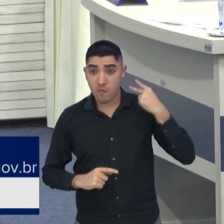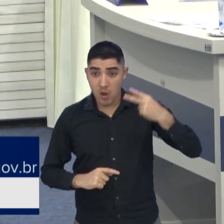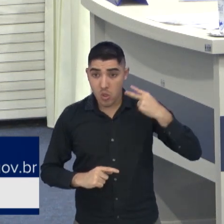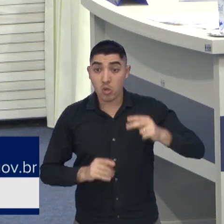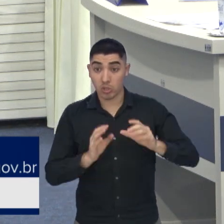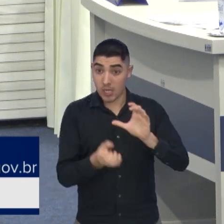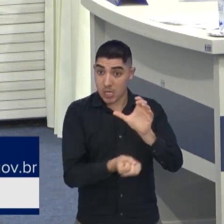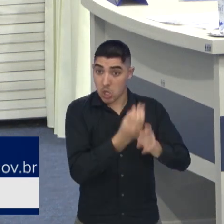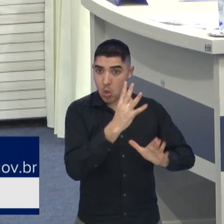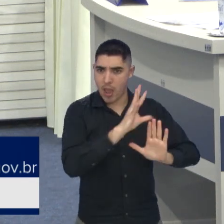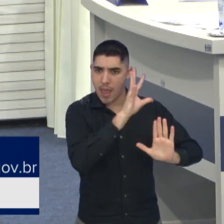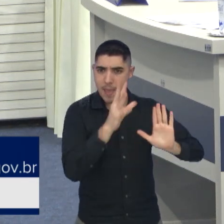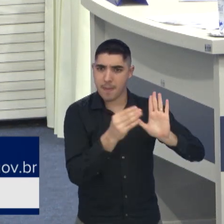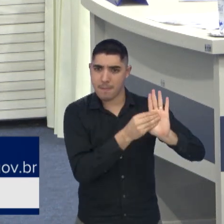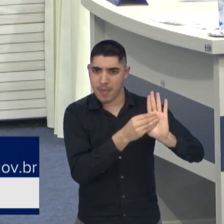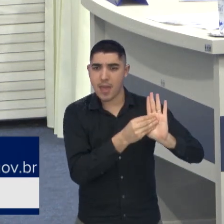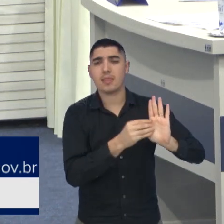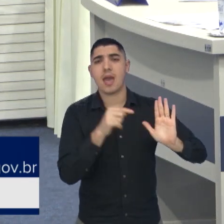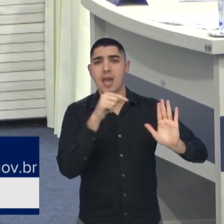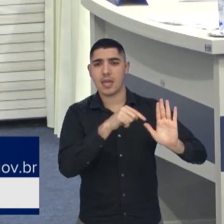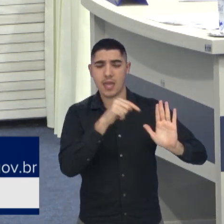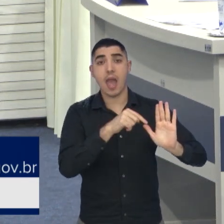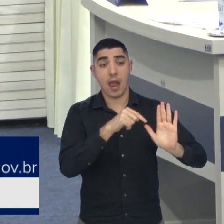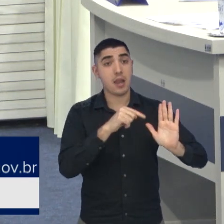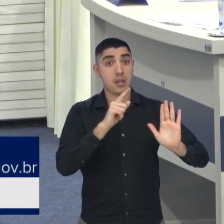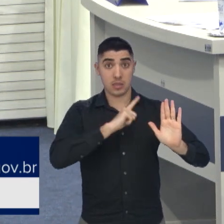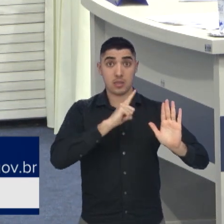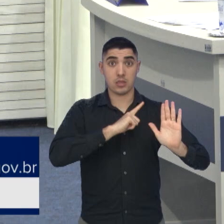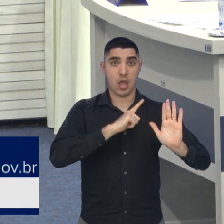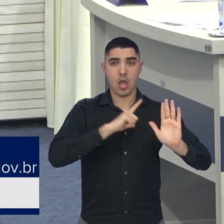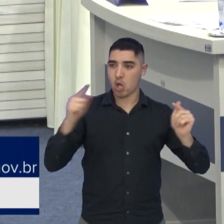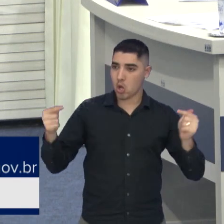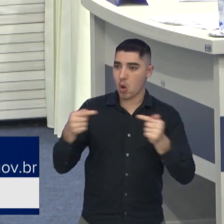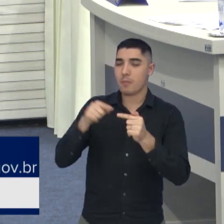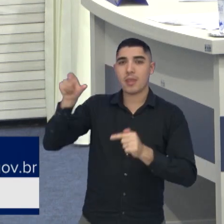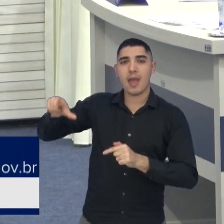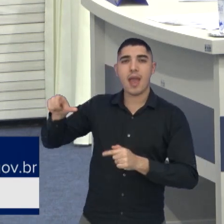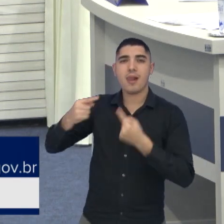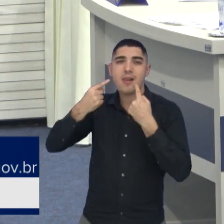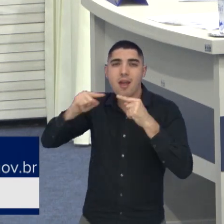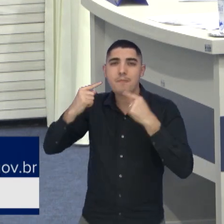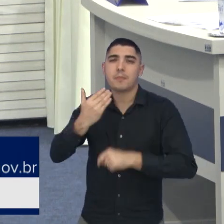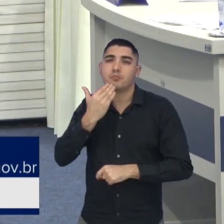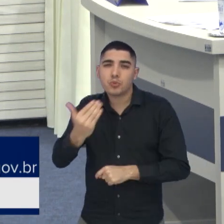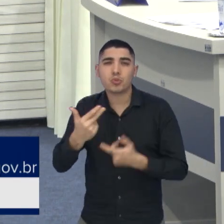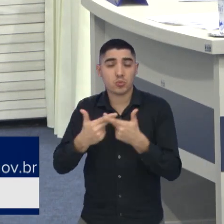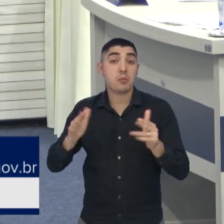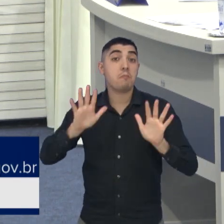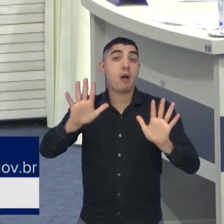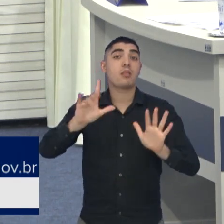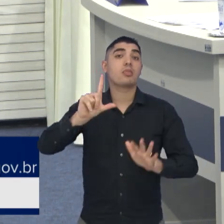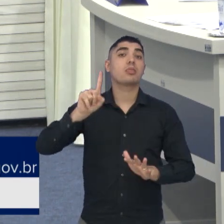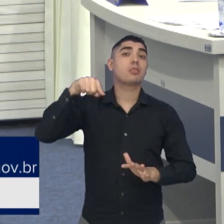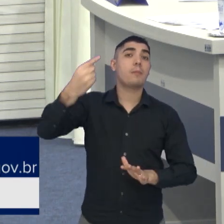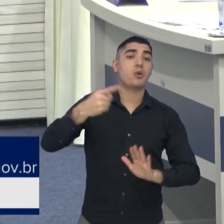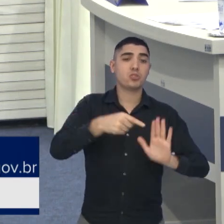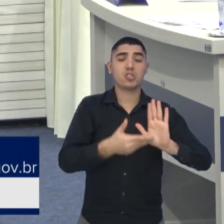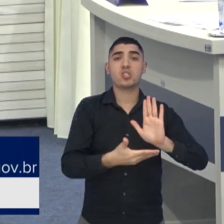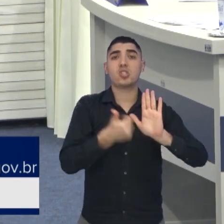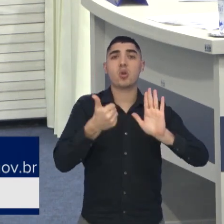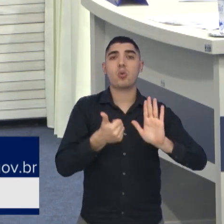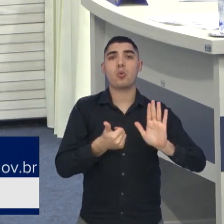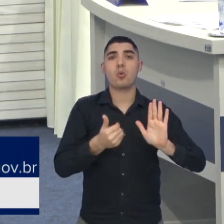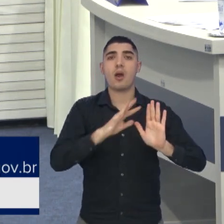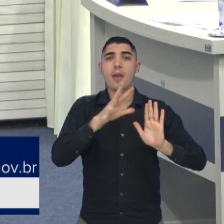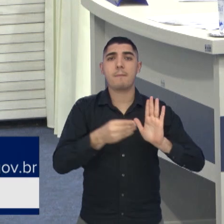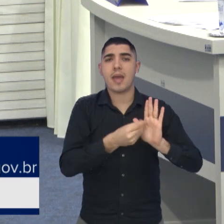estava até contemplando algumas das reivindicações deles. Infelizmente, essas emendas foram retiradas. Nós,